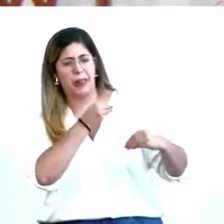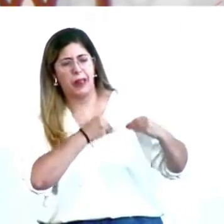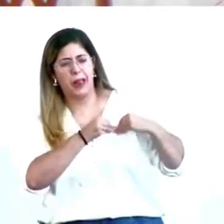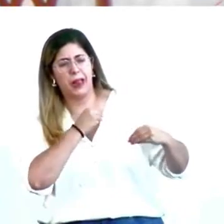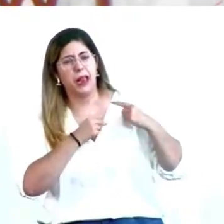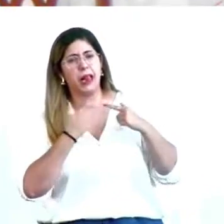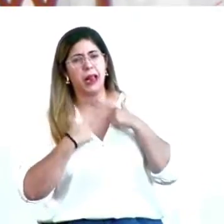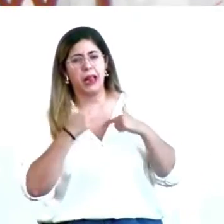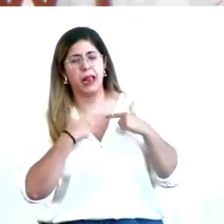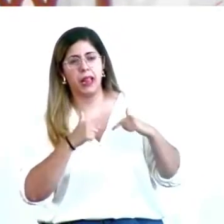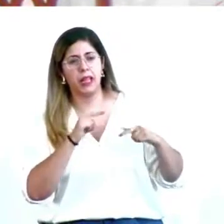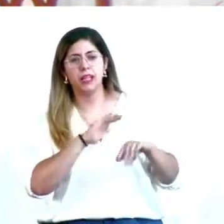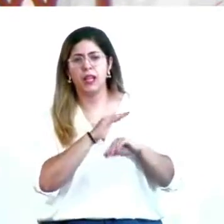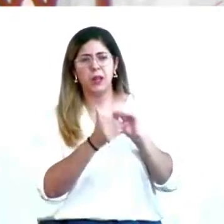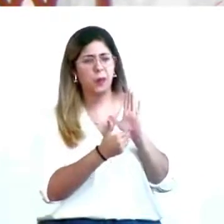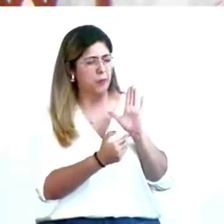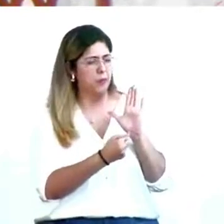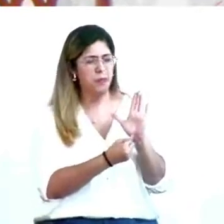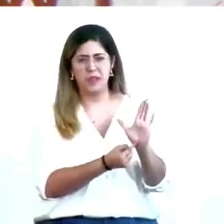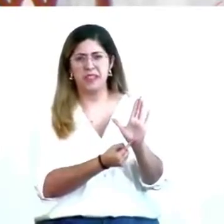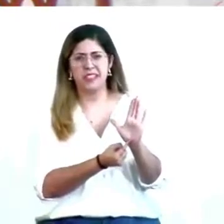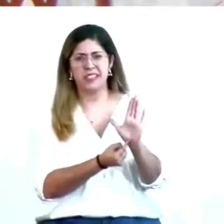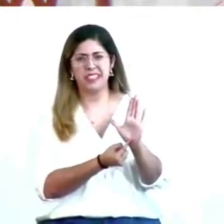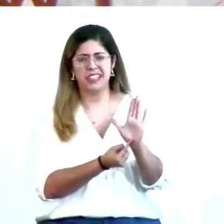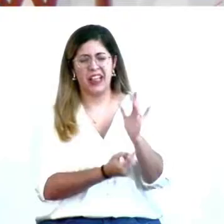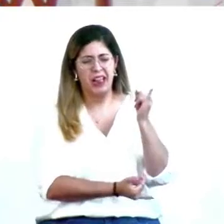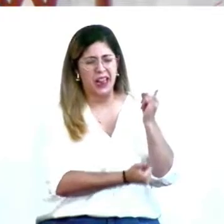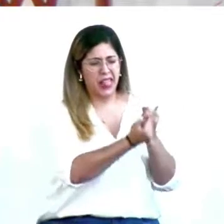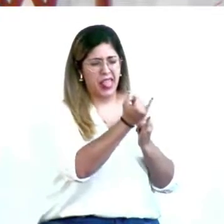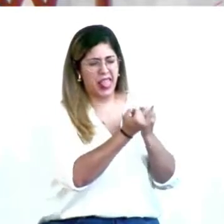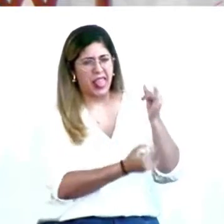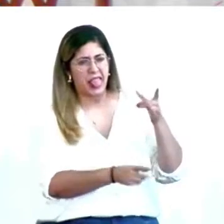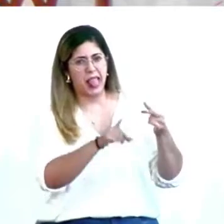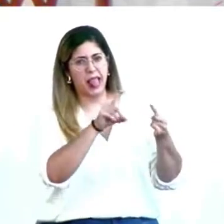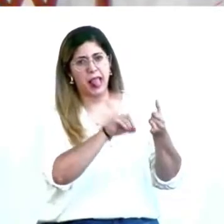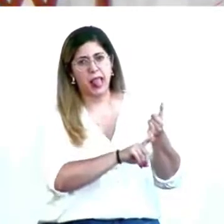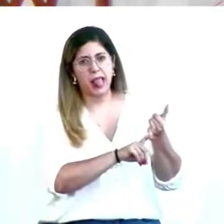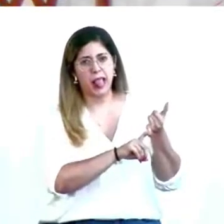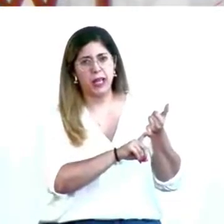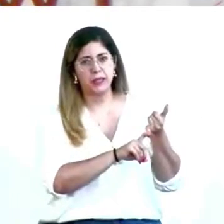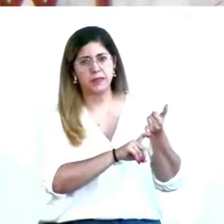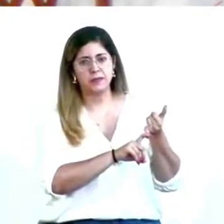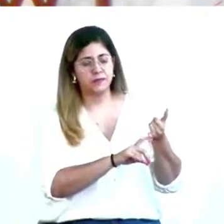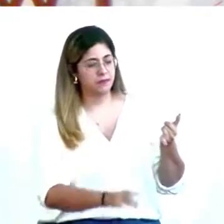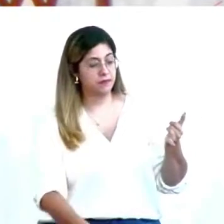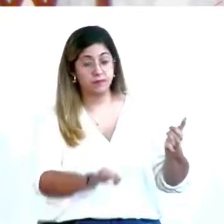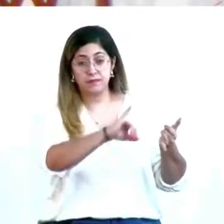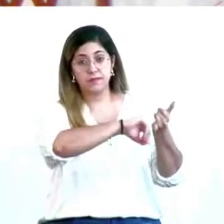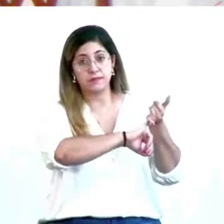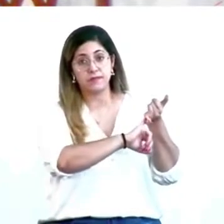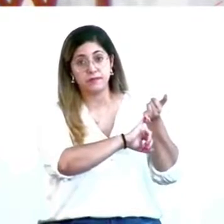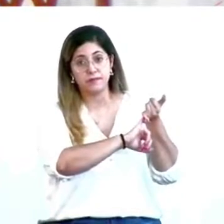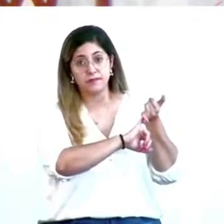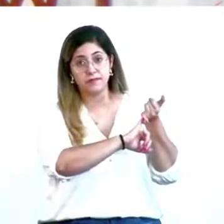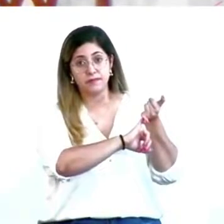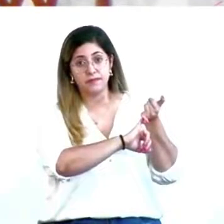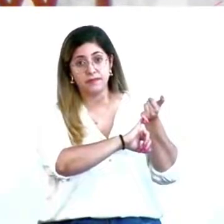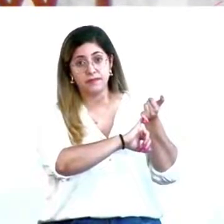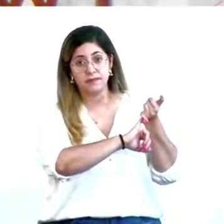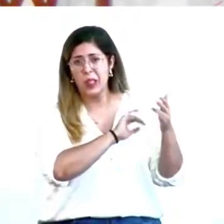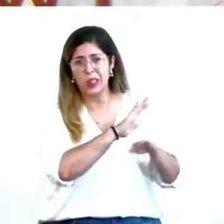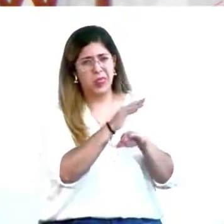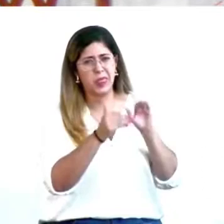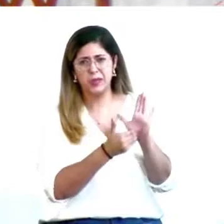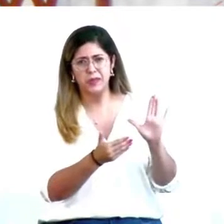refletem todo tipo de imoralidade sexual ilícita. Ou seja,